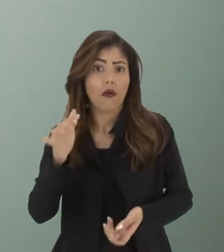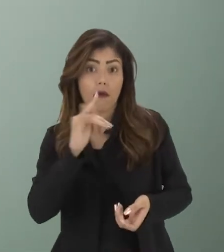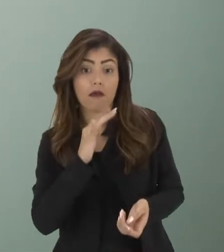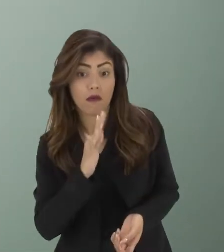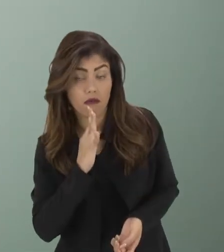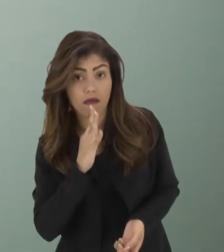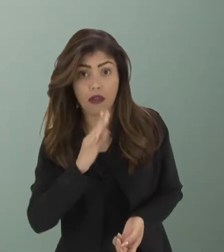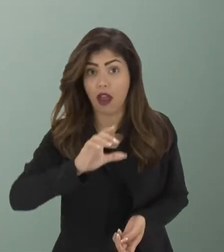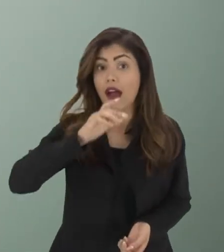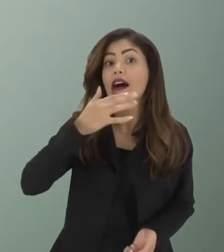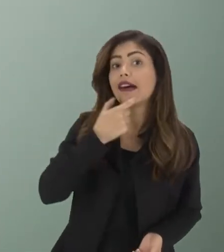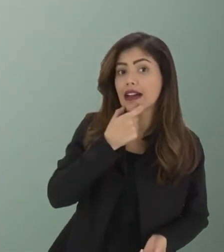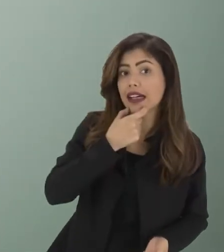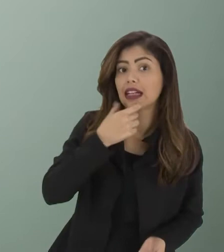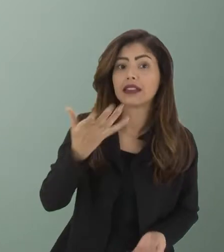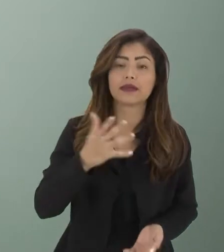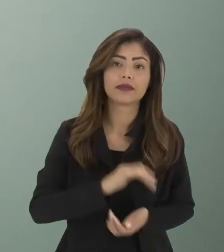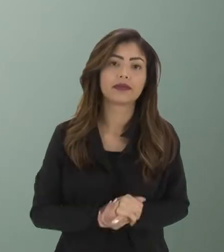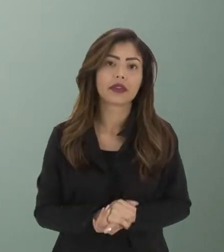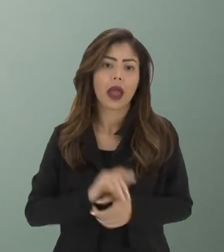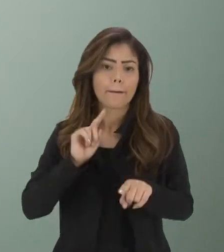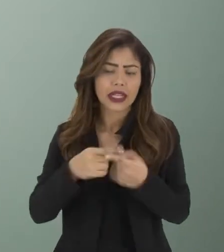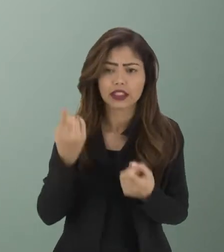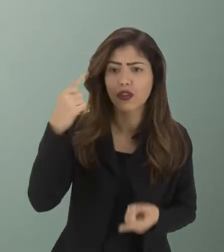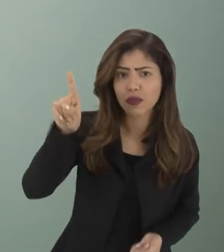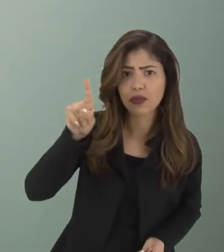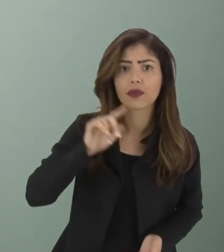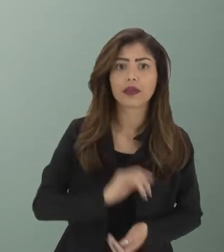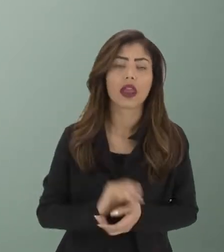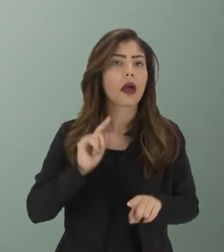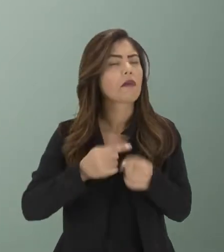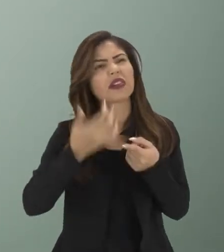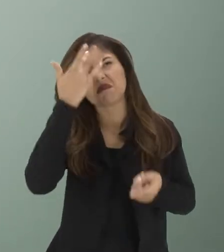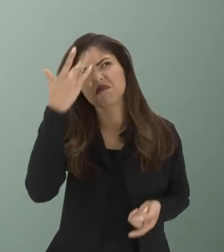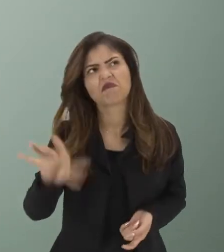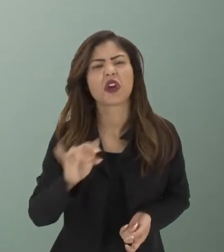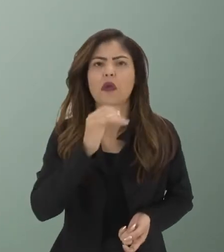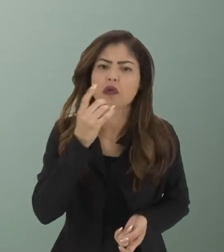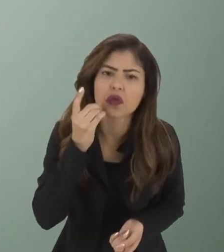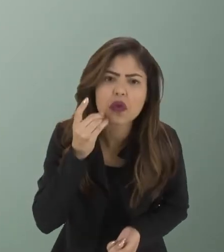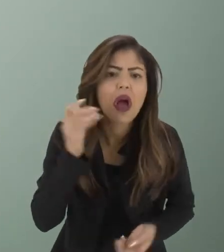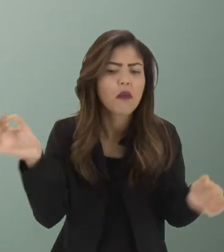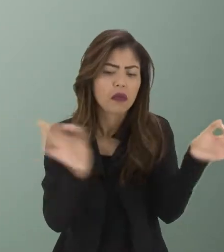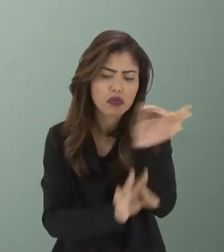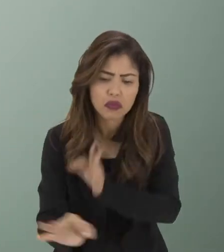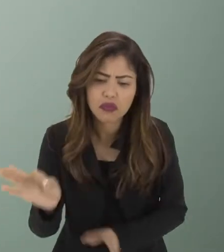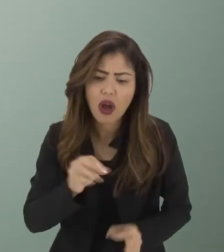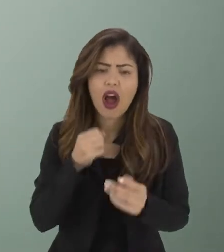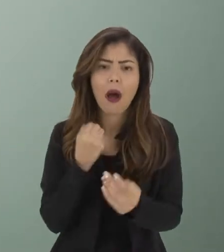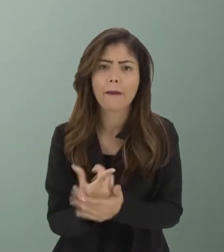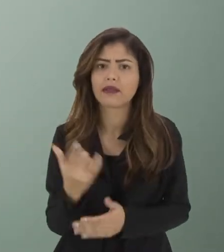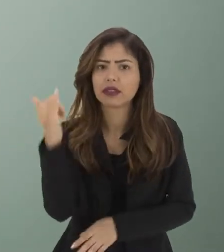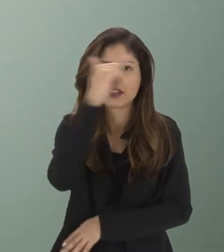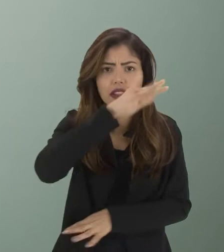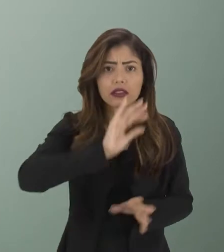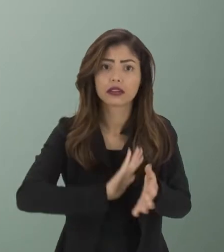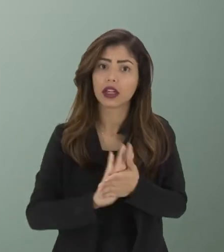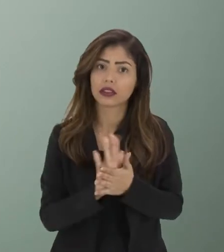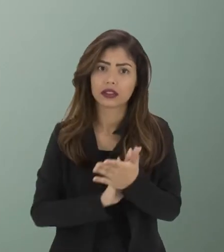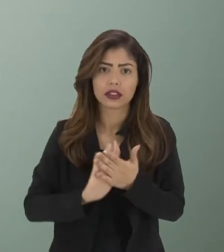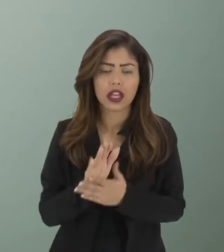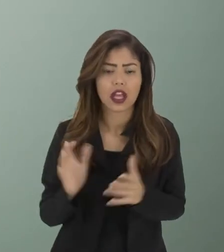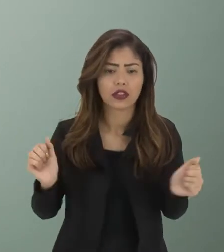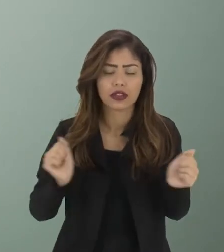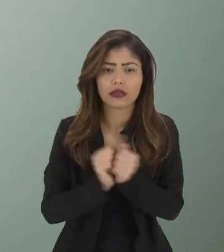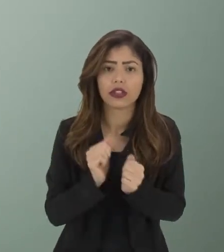Inglaterra, mas eu vou, mas não sei quando ainda. Não me programei, não comprei passagem, não